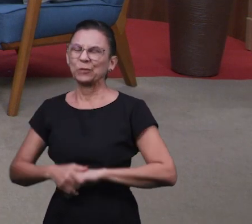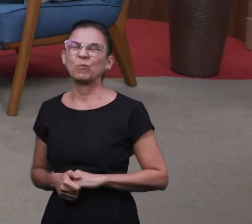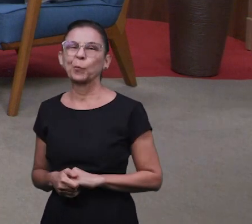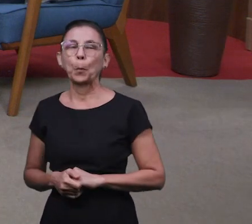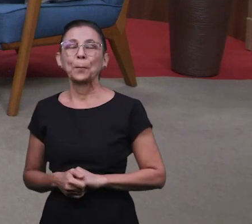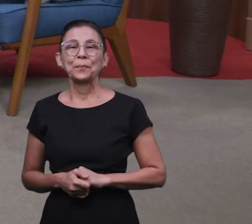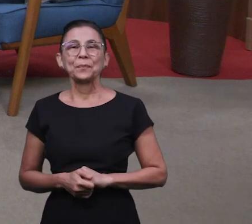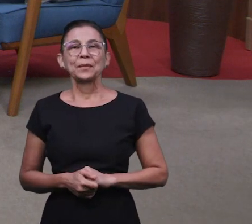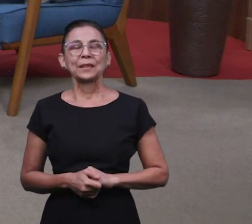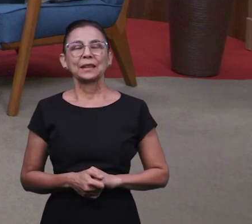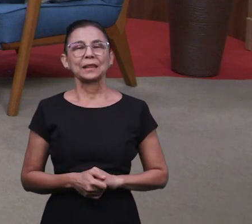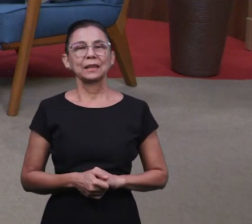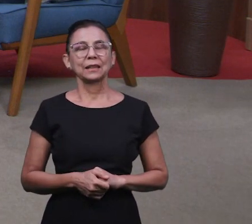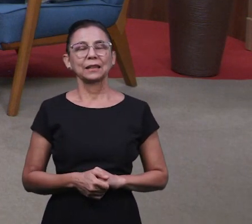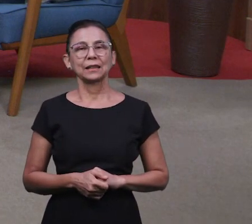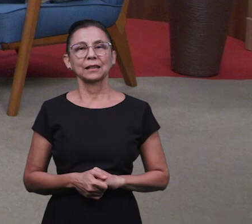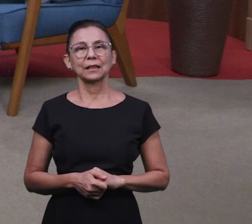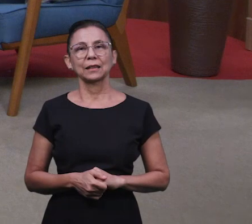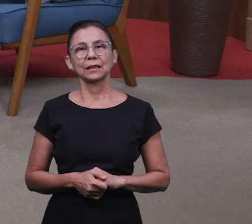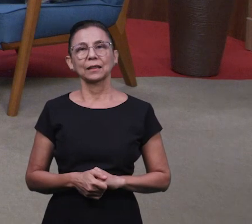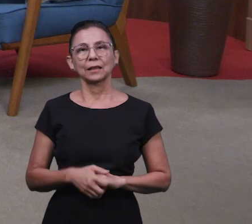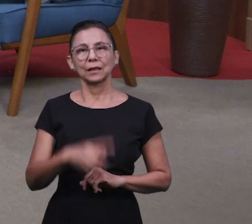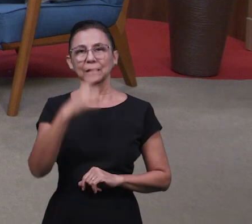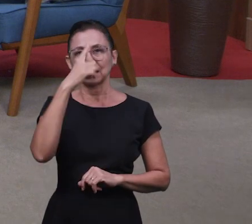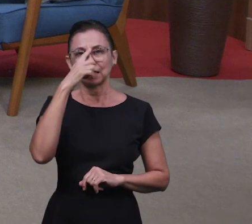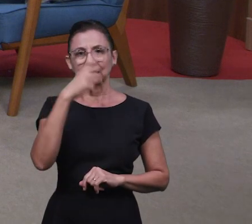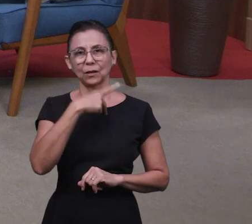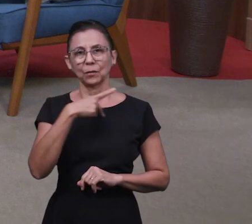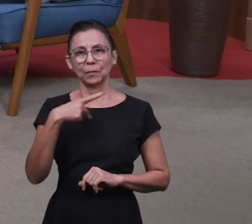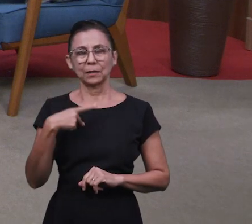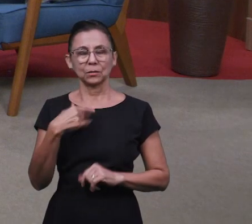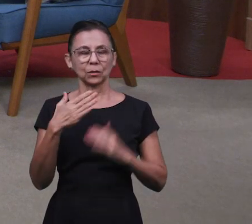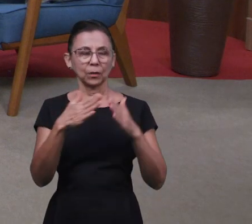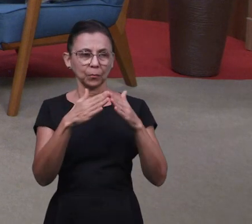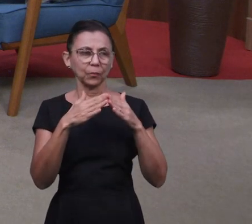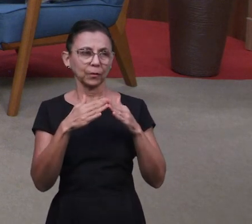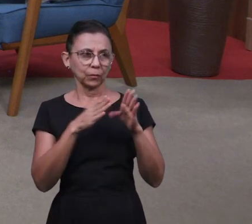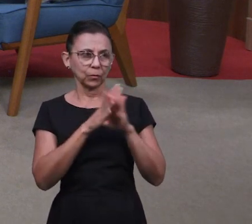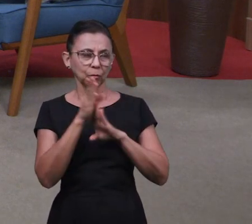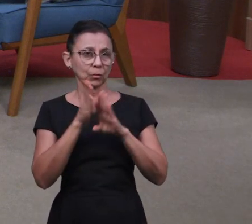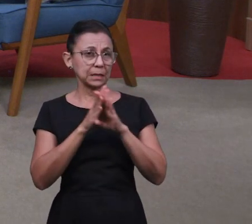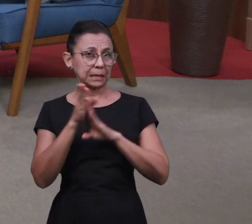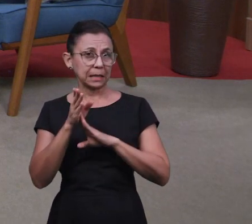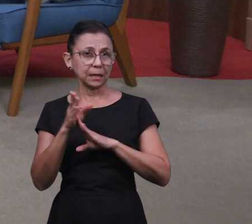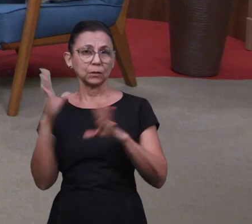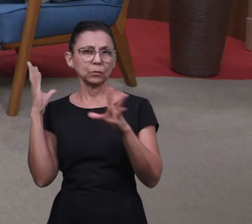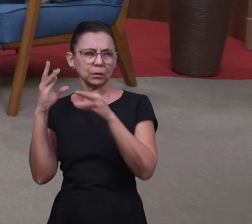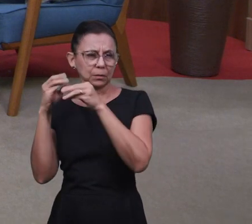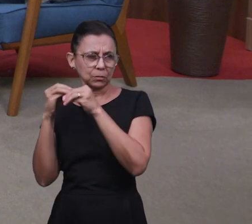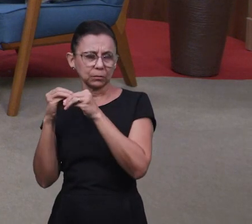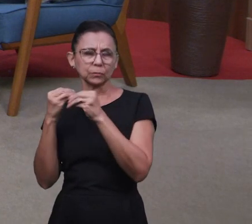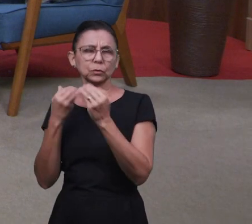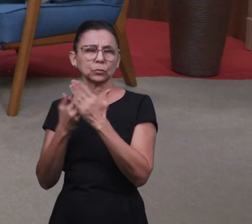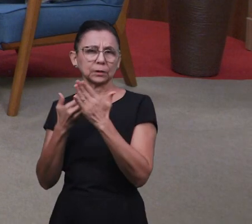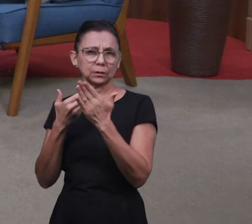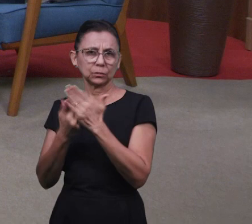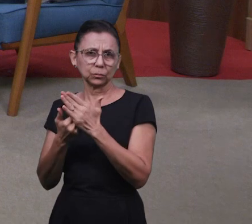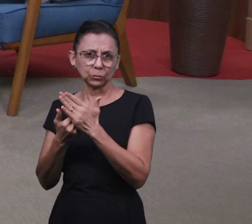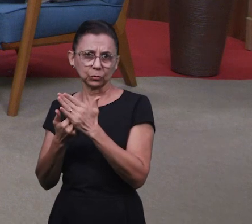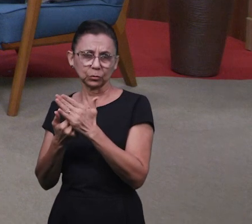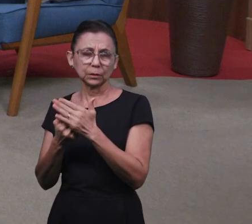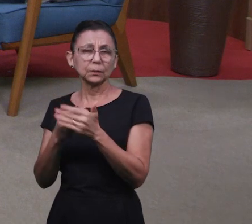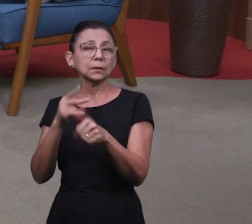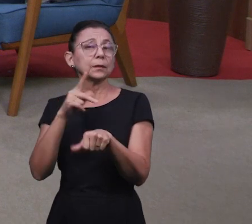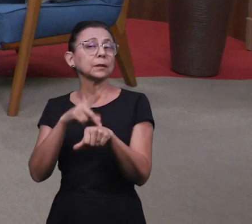pedir então ao pastor Daniel para trazer para os nossos irmãos uma palavra final, conclusiva e de